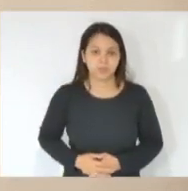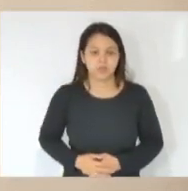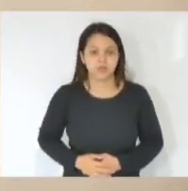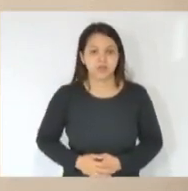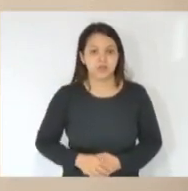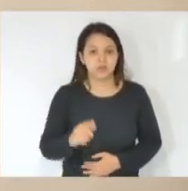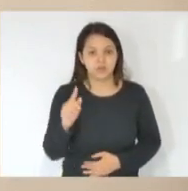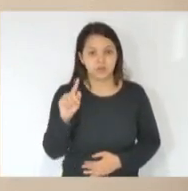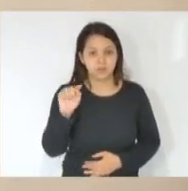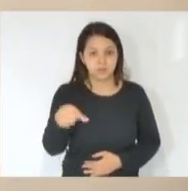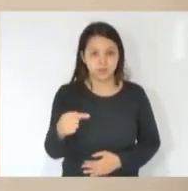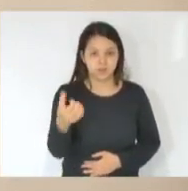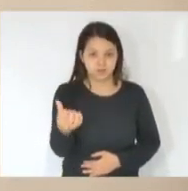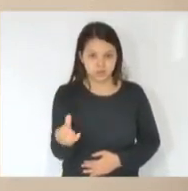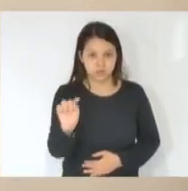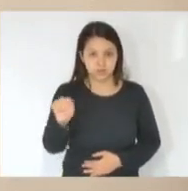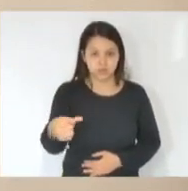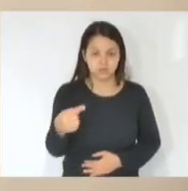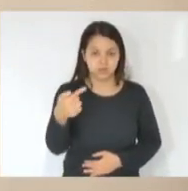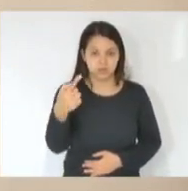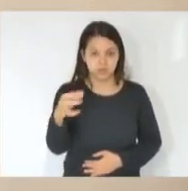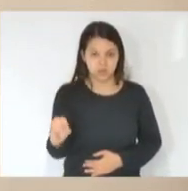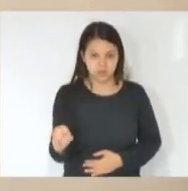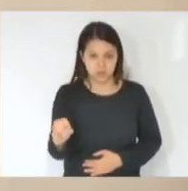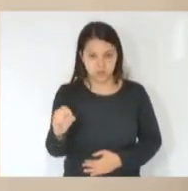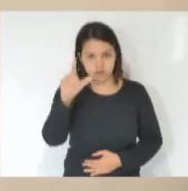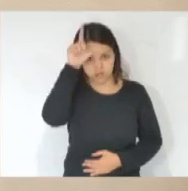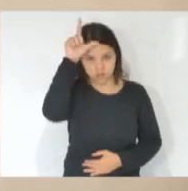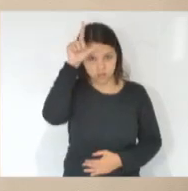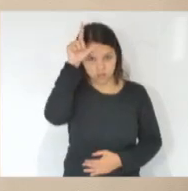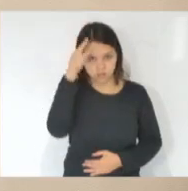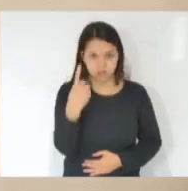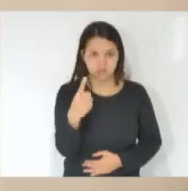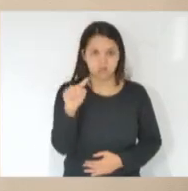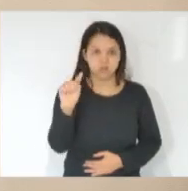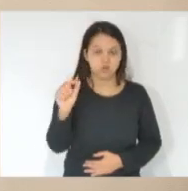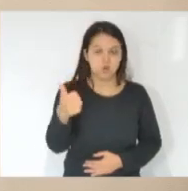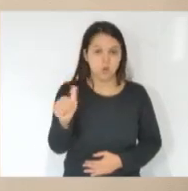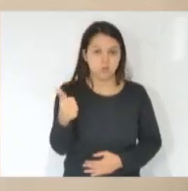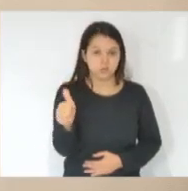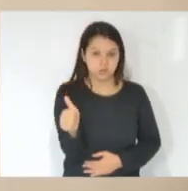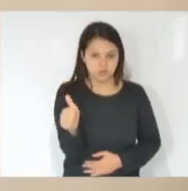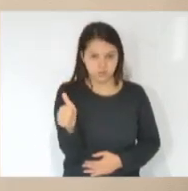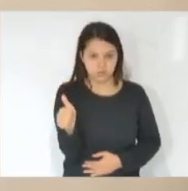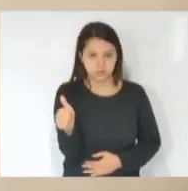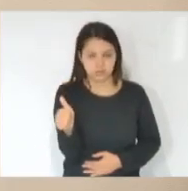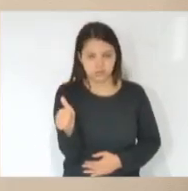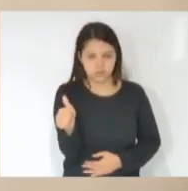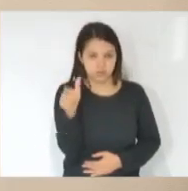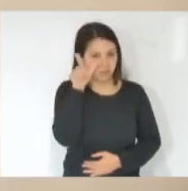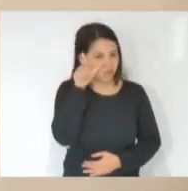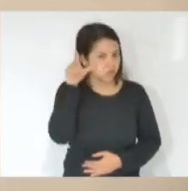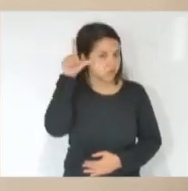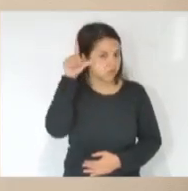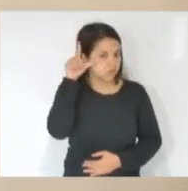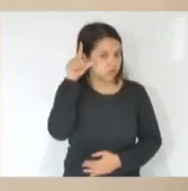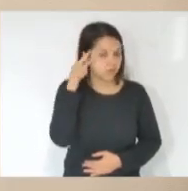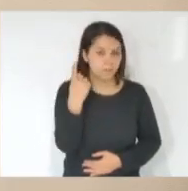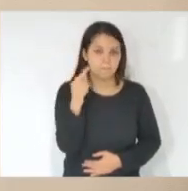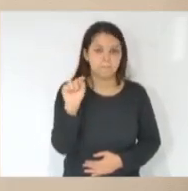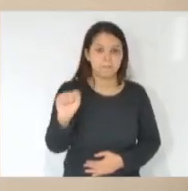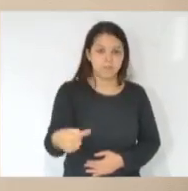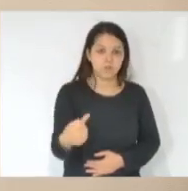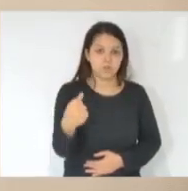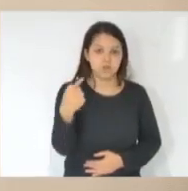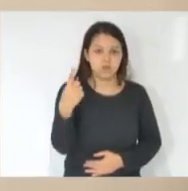1010, deputado Sargento Lima. Indicação 1011, deputado Laércio Schuster. Indicações